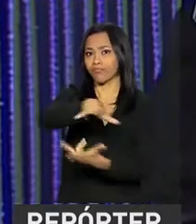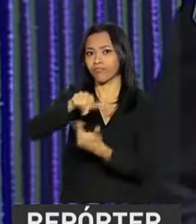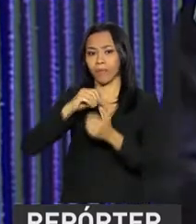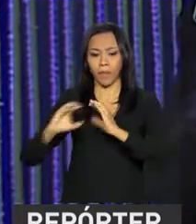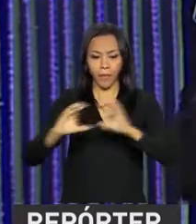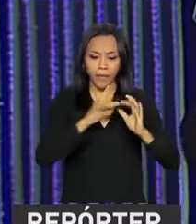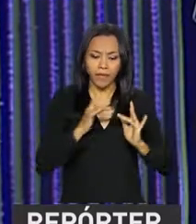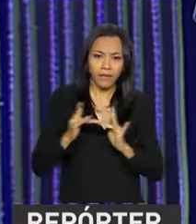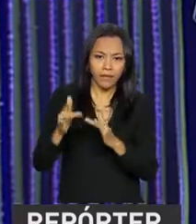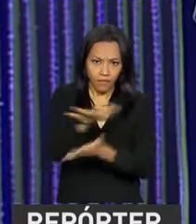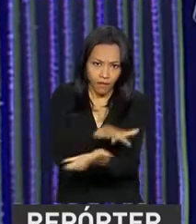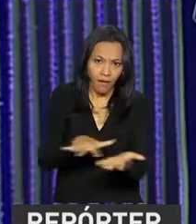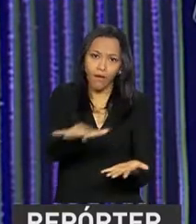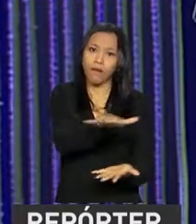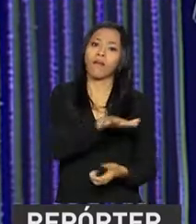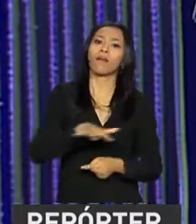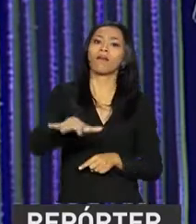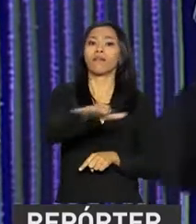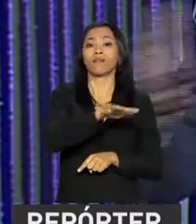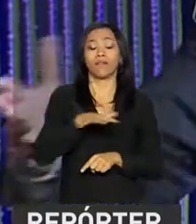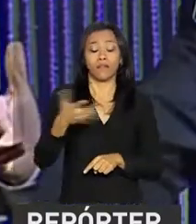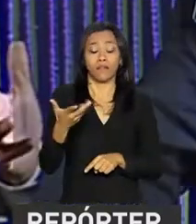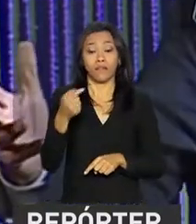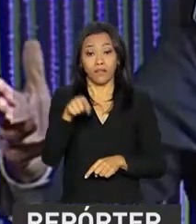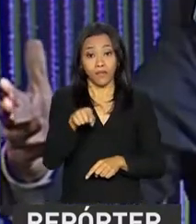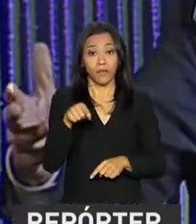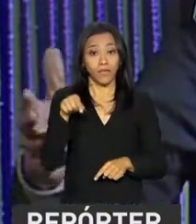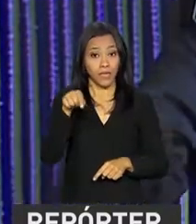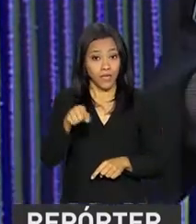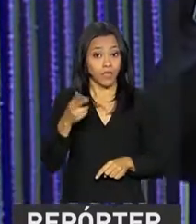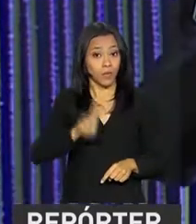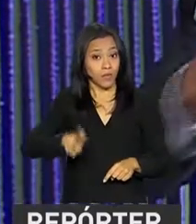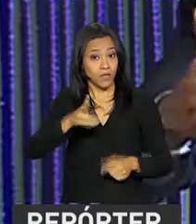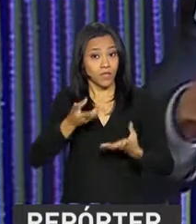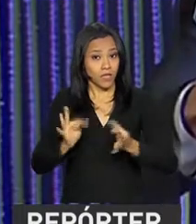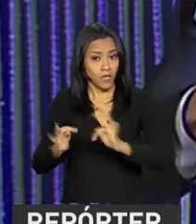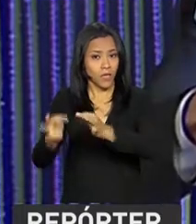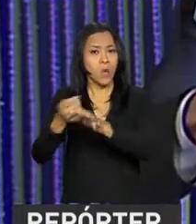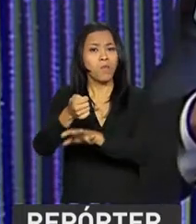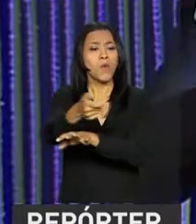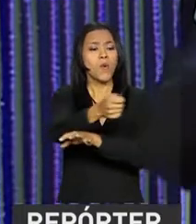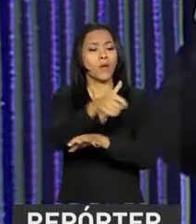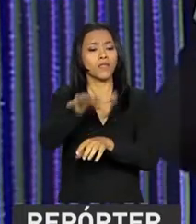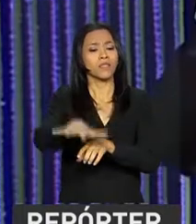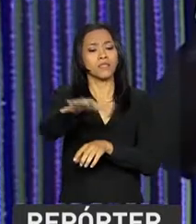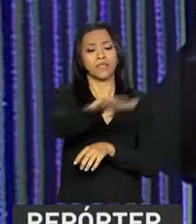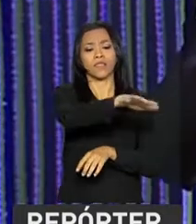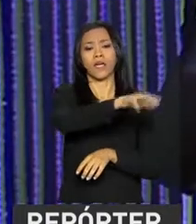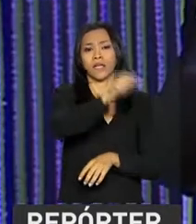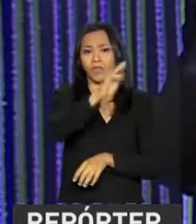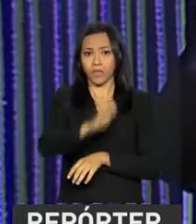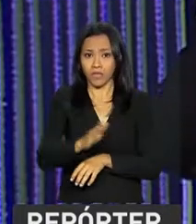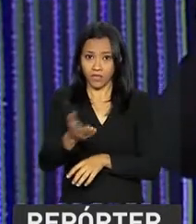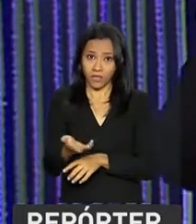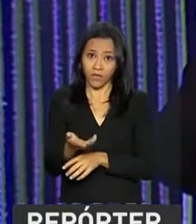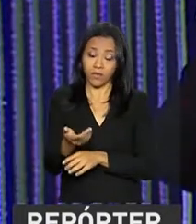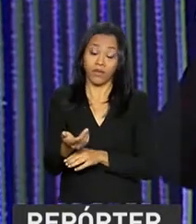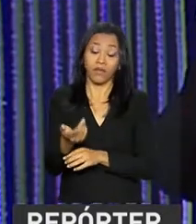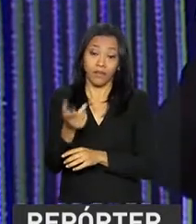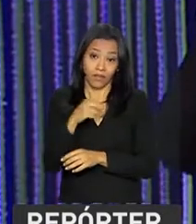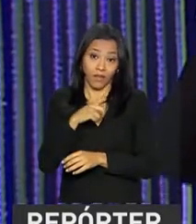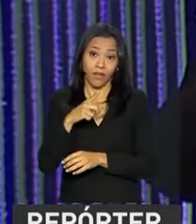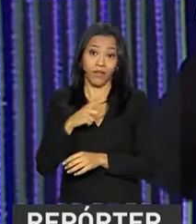setor, que se modernizou como nenhum outro, poucos setores do Brasil, talvez nenhum outro setor,